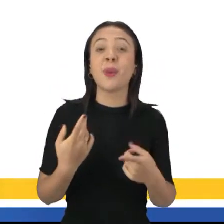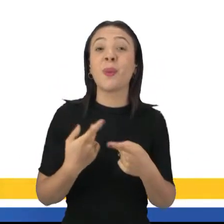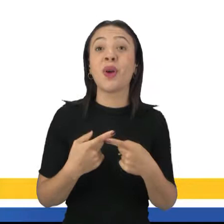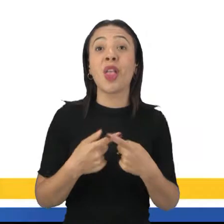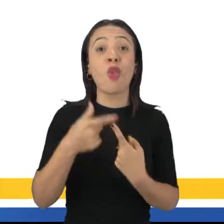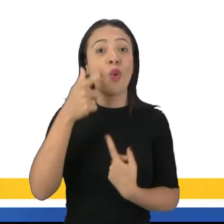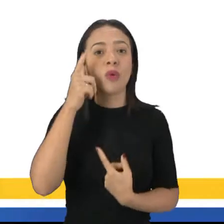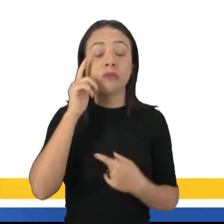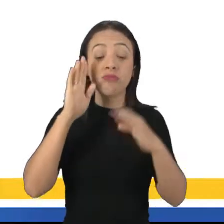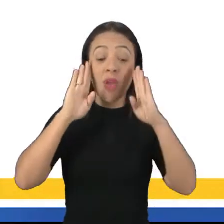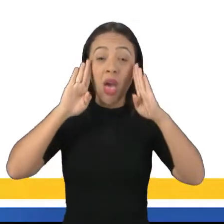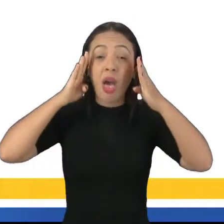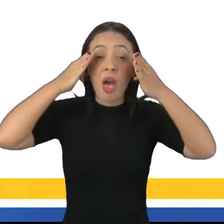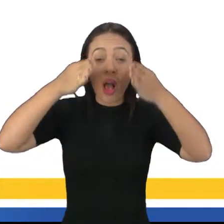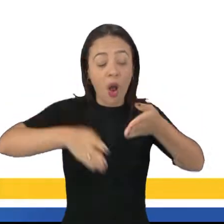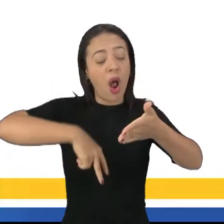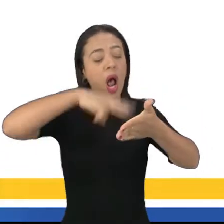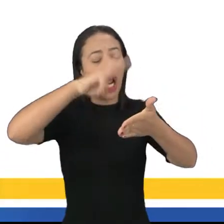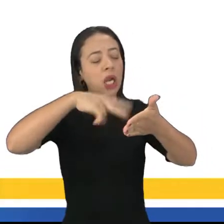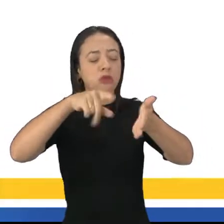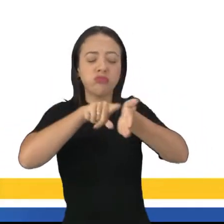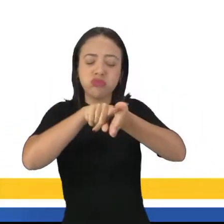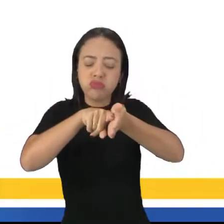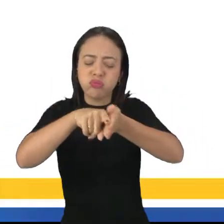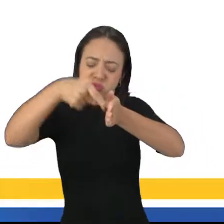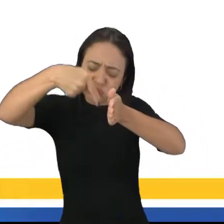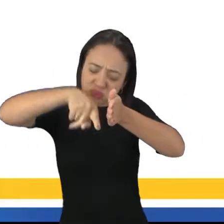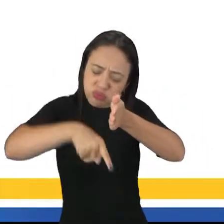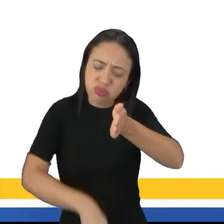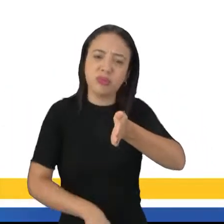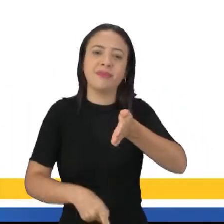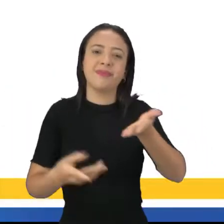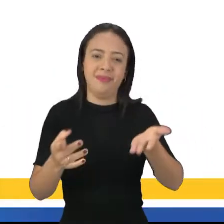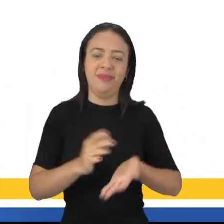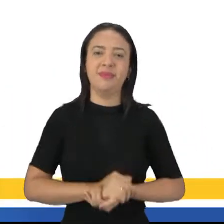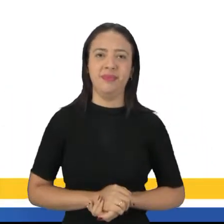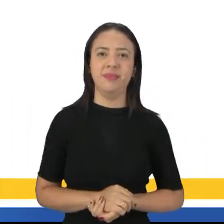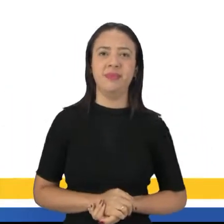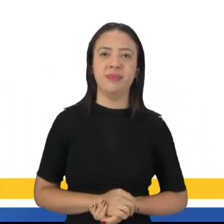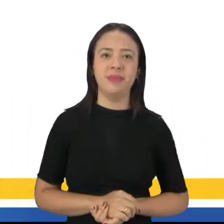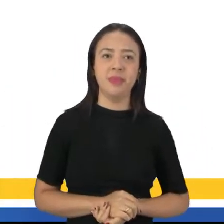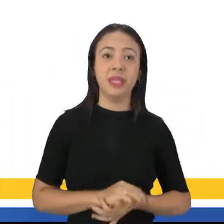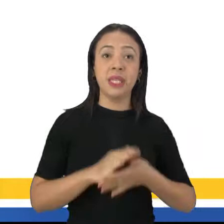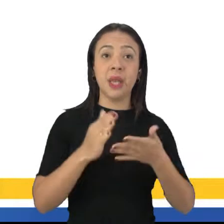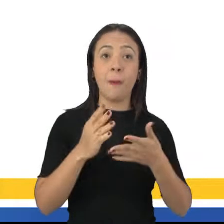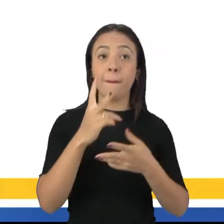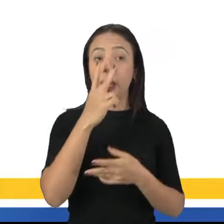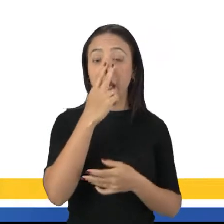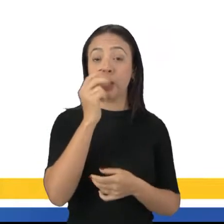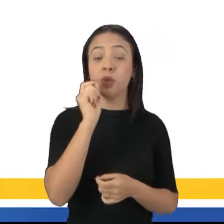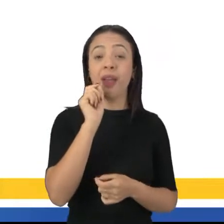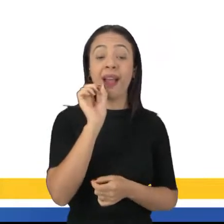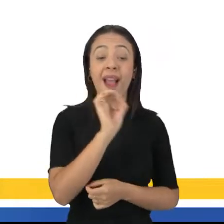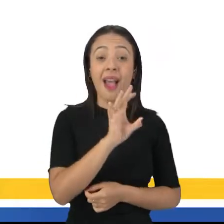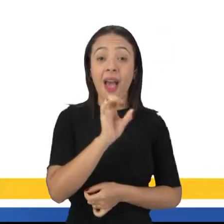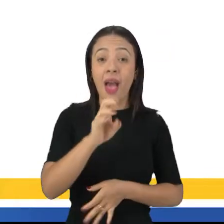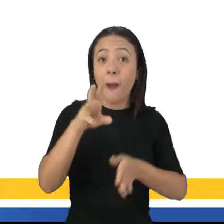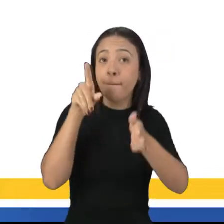fato de não se aterem uma leitura aprofundada dessas questões. E como que em cada